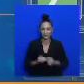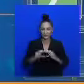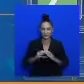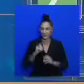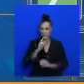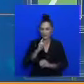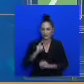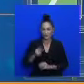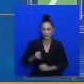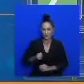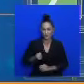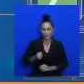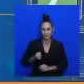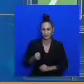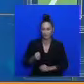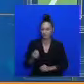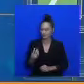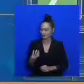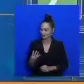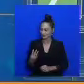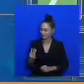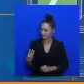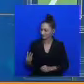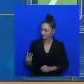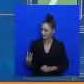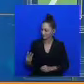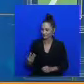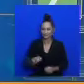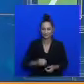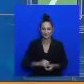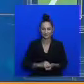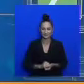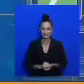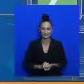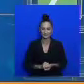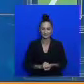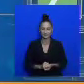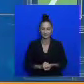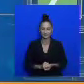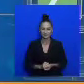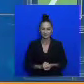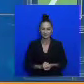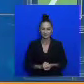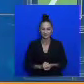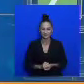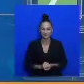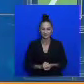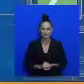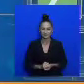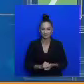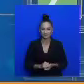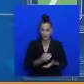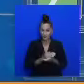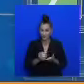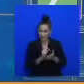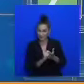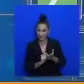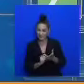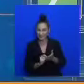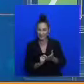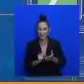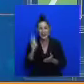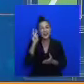Bola verde, número 43. Verde, 43. Começou